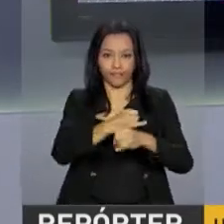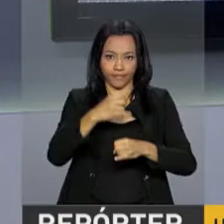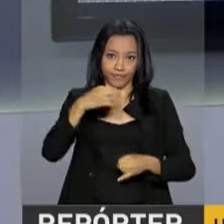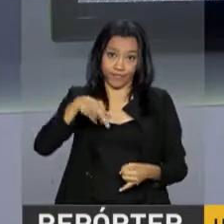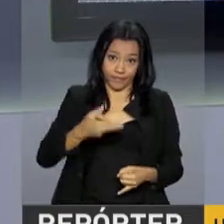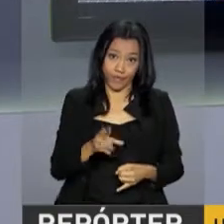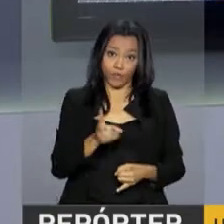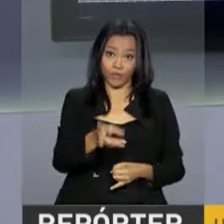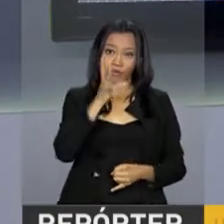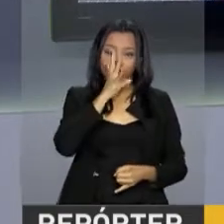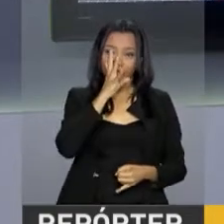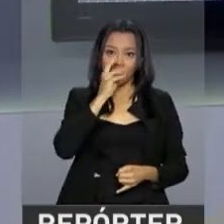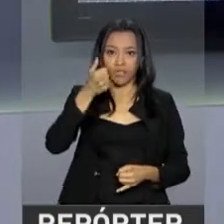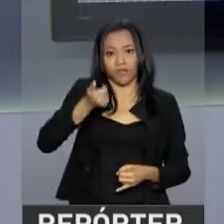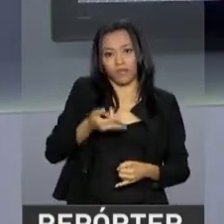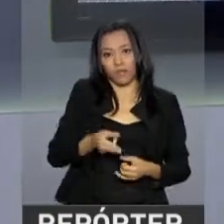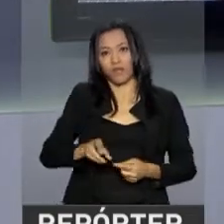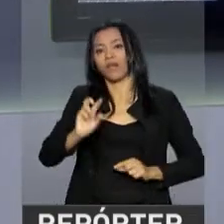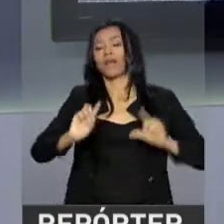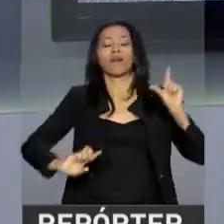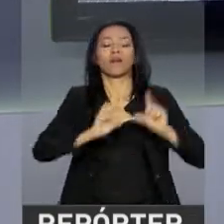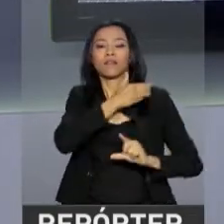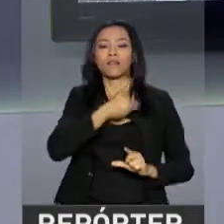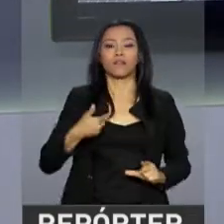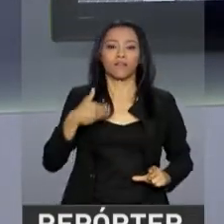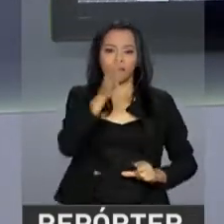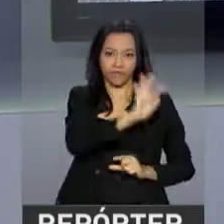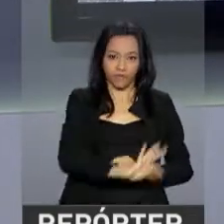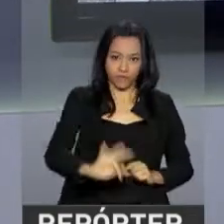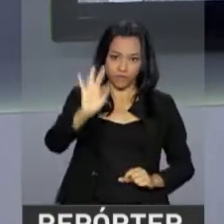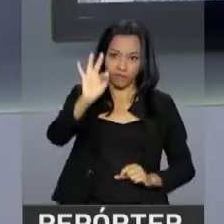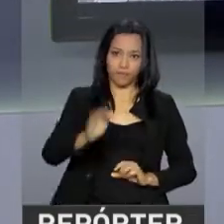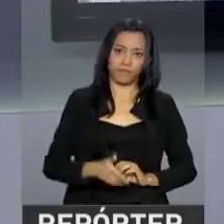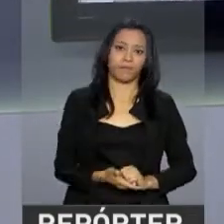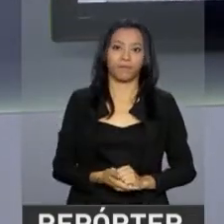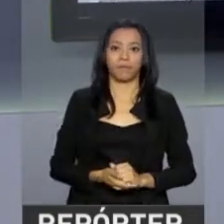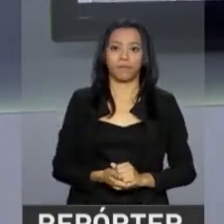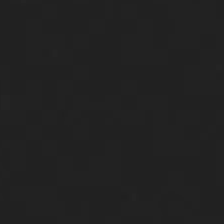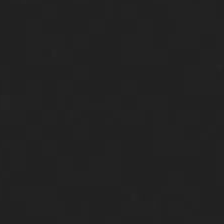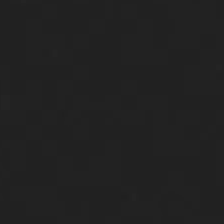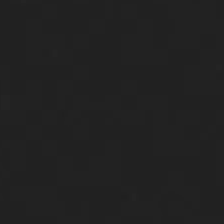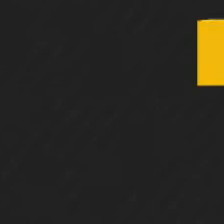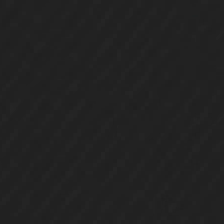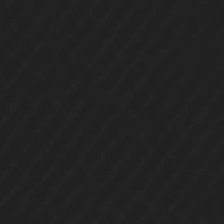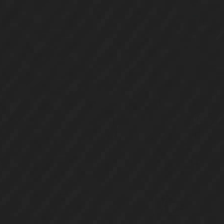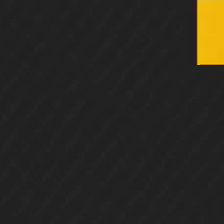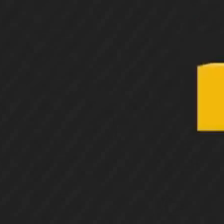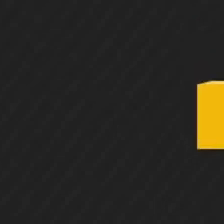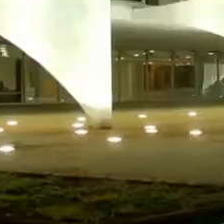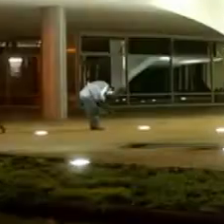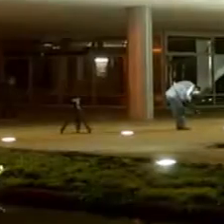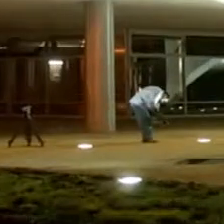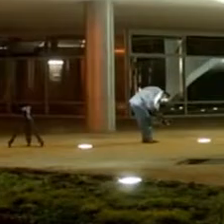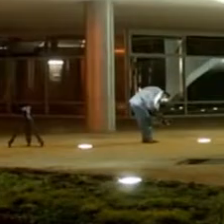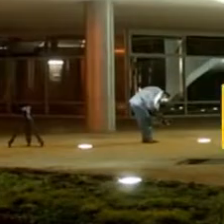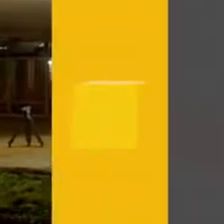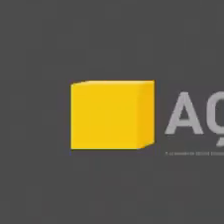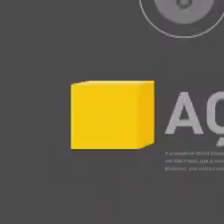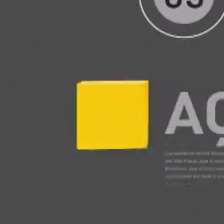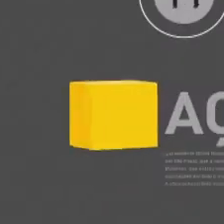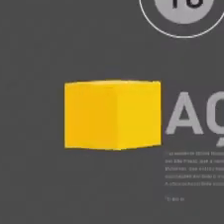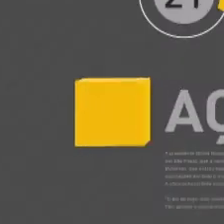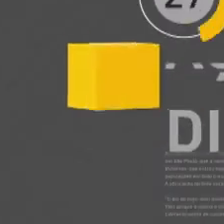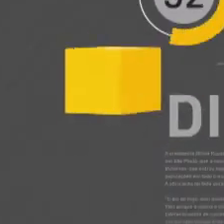na internet. Continue com a gente aqui na NBR, a TV do Governo Federal.